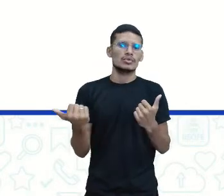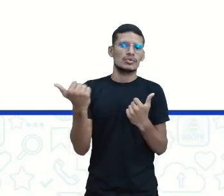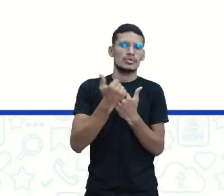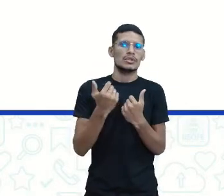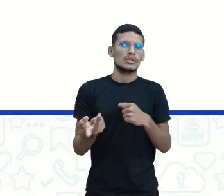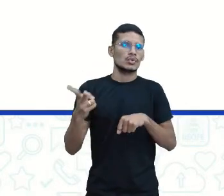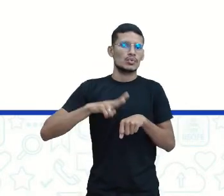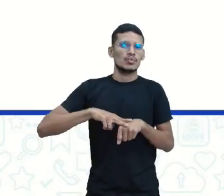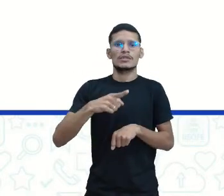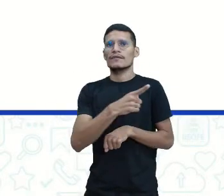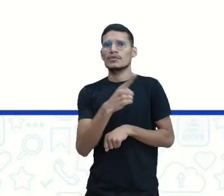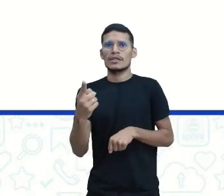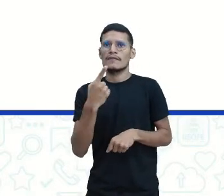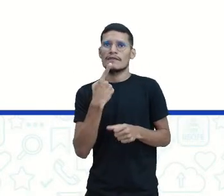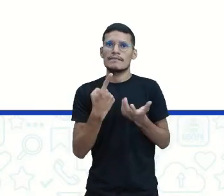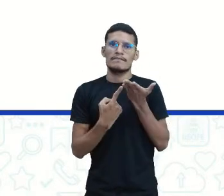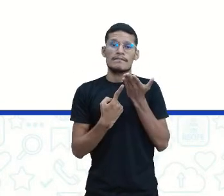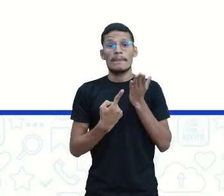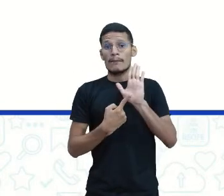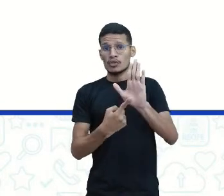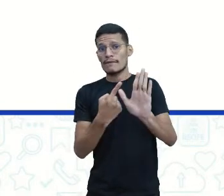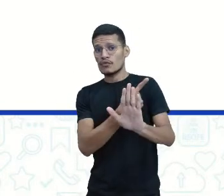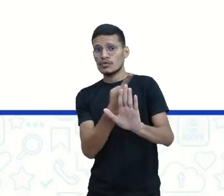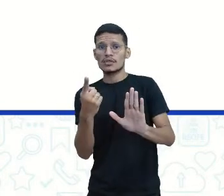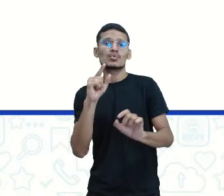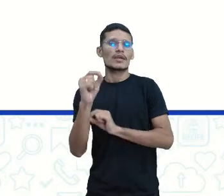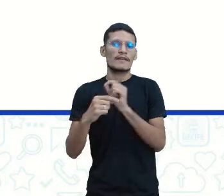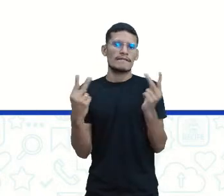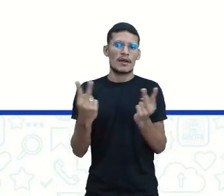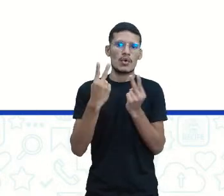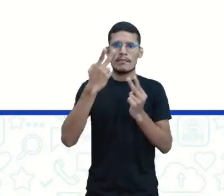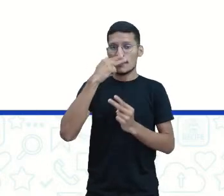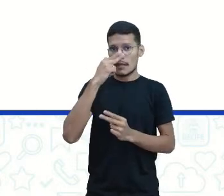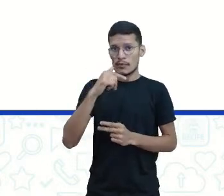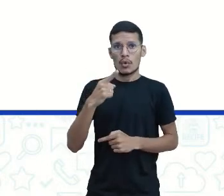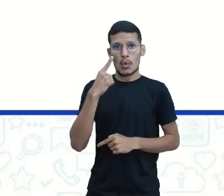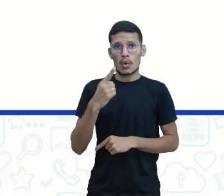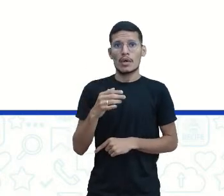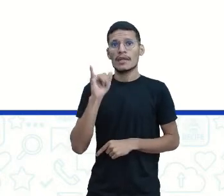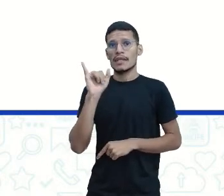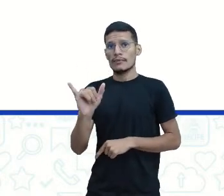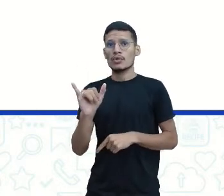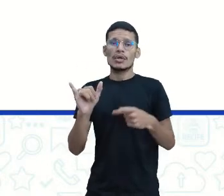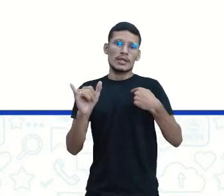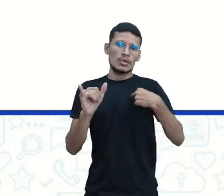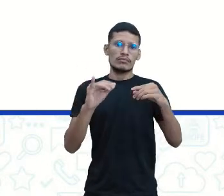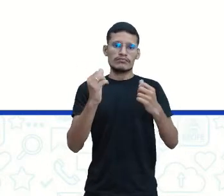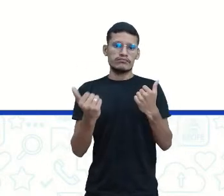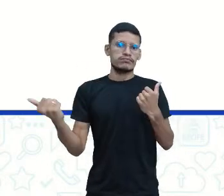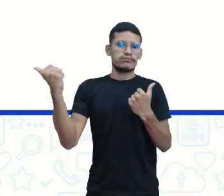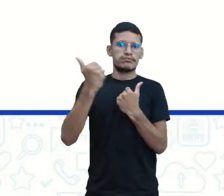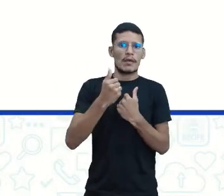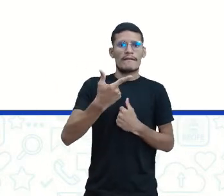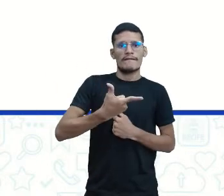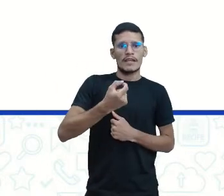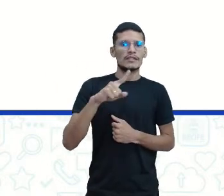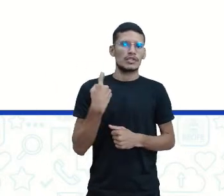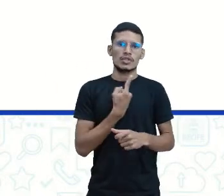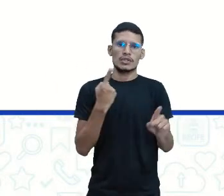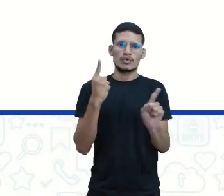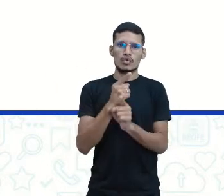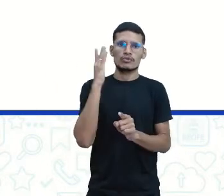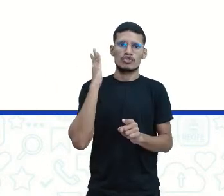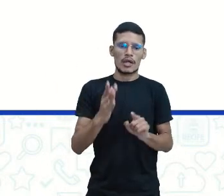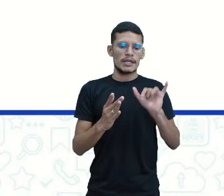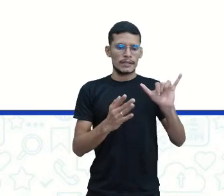para mostrar para você que vai dar o mesmo valor, tá bom? No lugar do y, eu vou colocar aí o valor 20, porque encontramos aí que